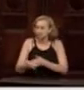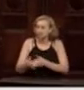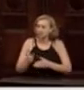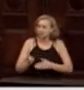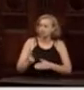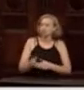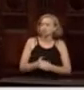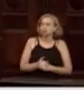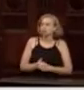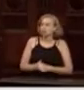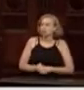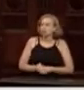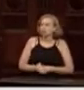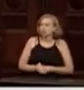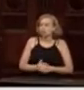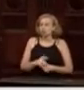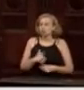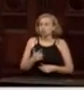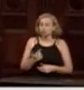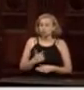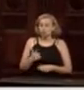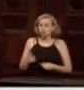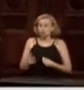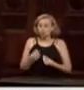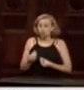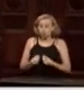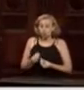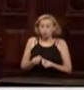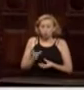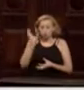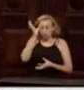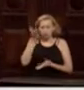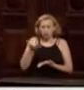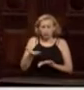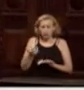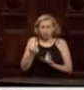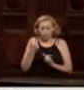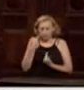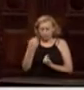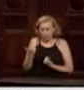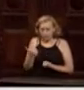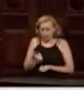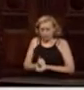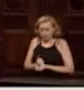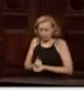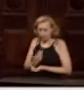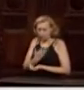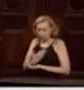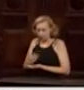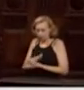E nós não tivemos outro caminho a não ser propor ao governador a